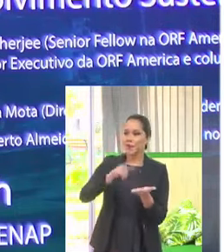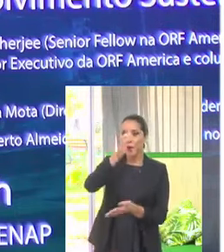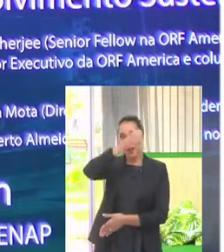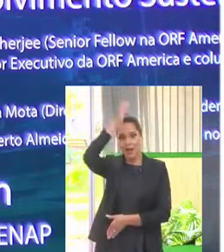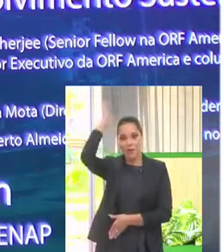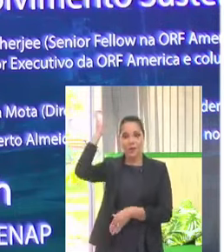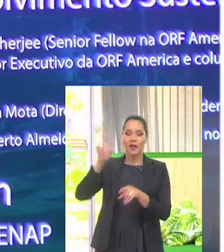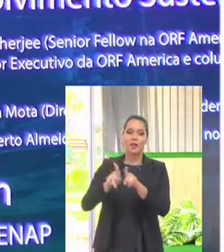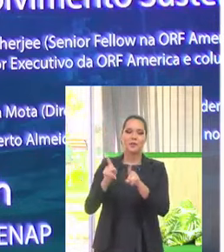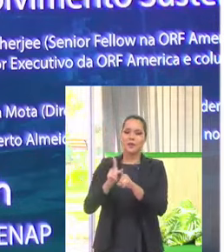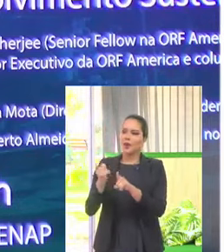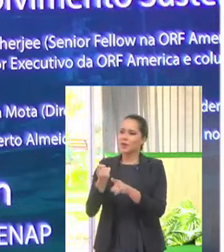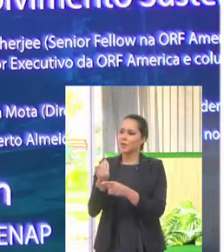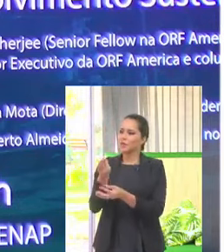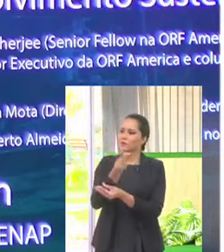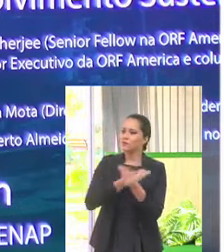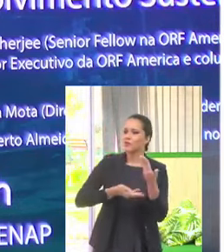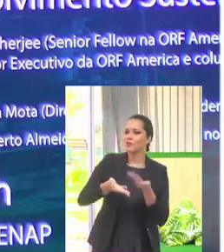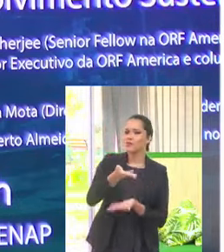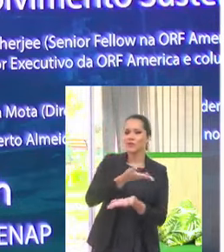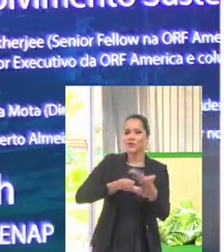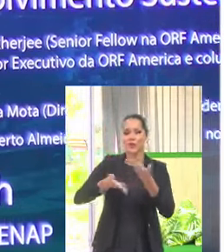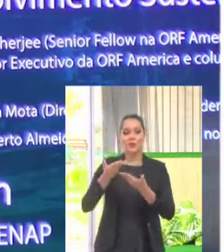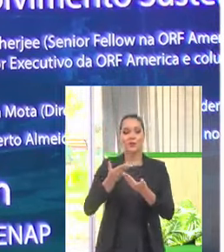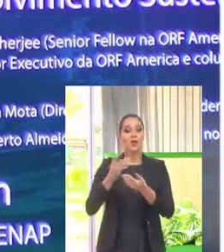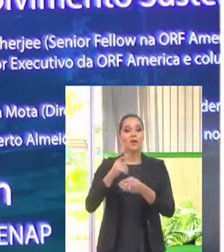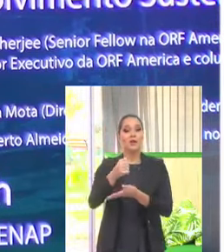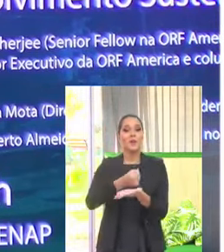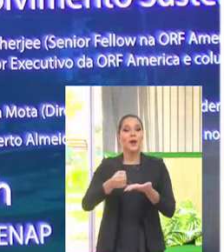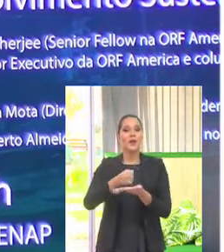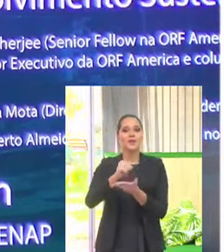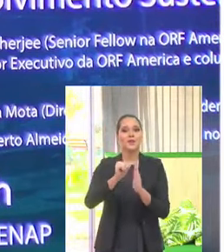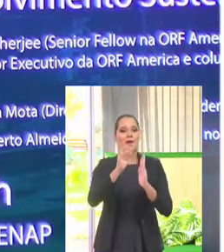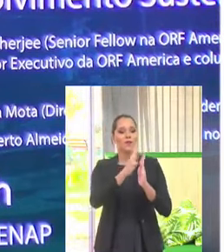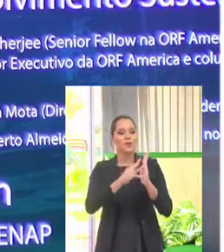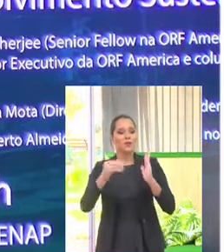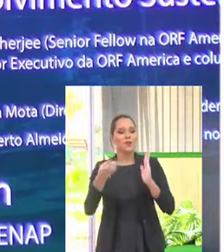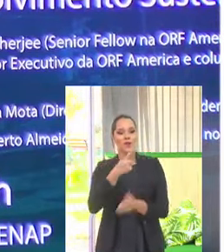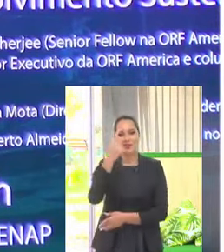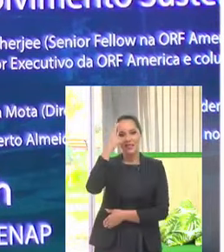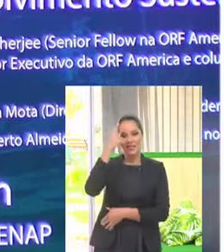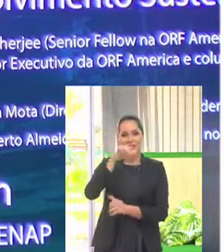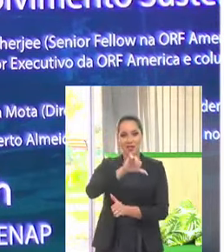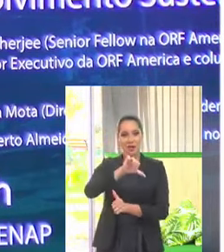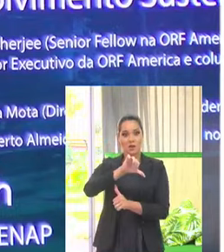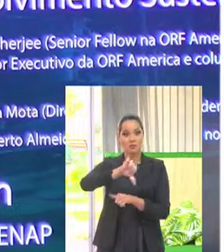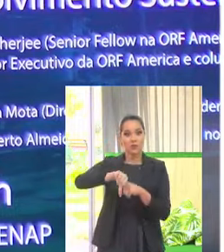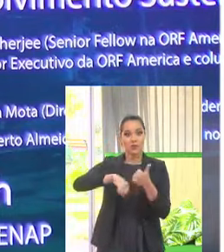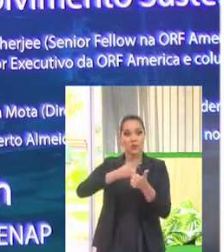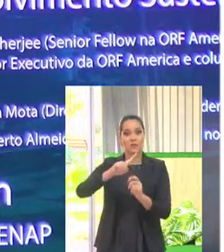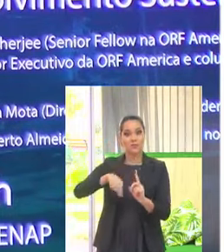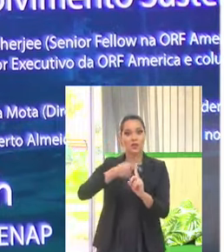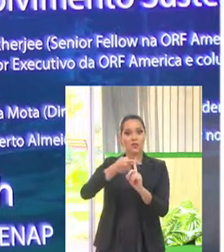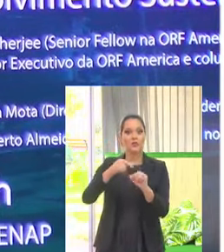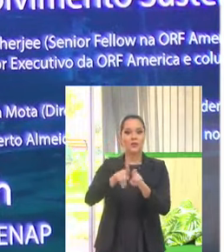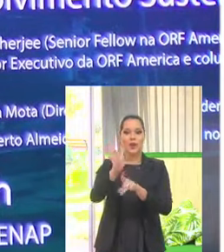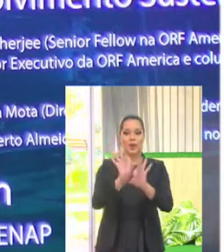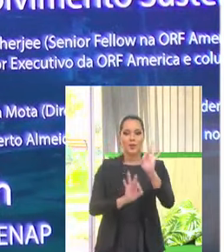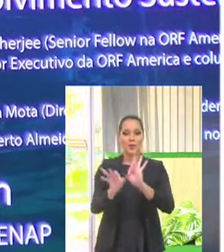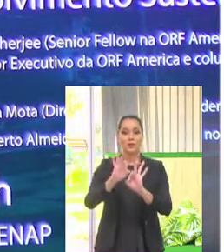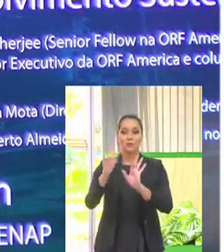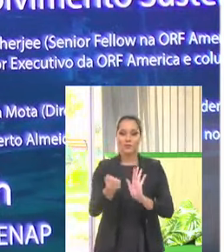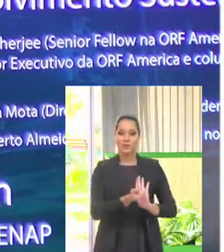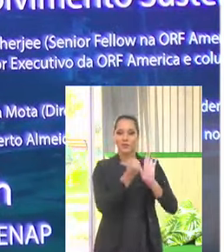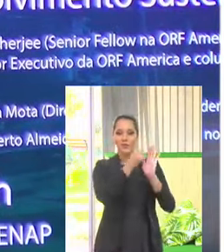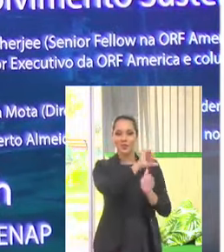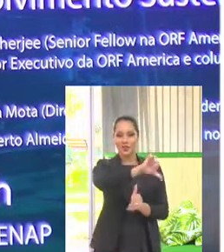diálogos e trocas aqui realizados sirvam de insumo para inspirar novas ideias, mudanças positivas e a construção de um legado